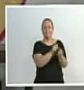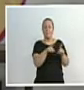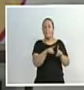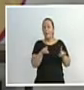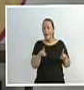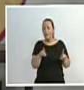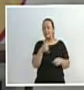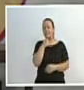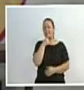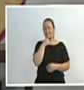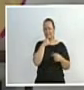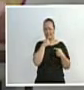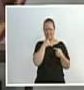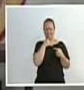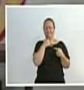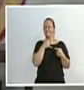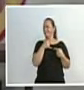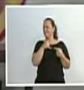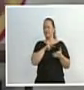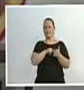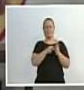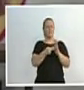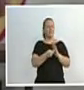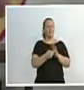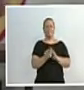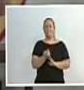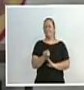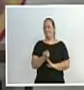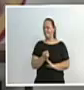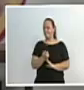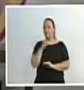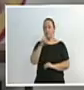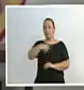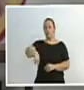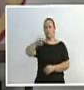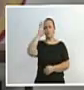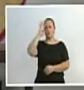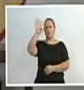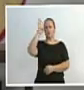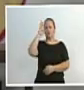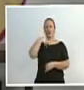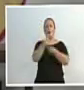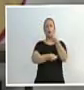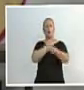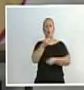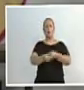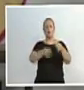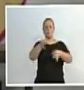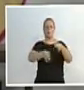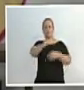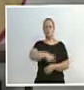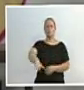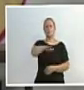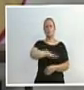isso significa pouco diante da grande injustiça social que o